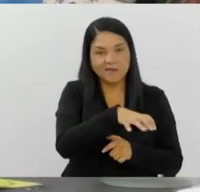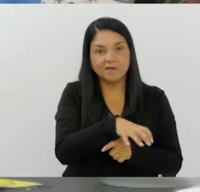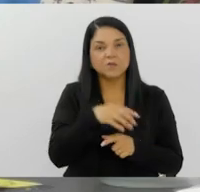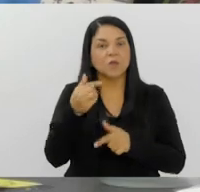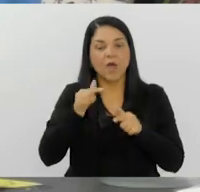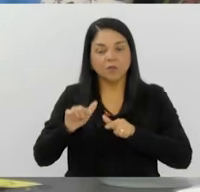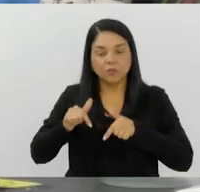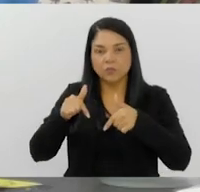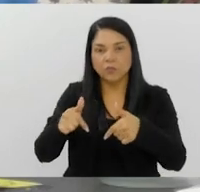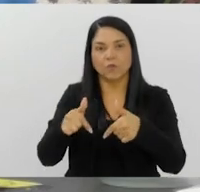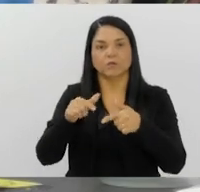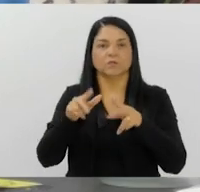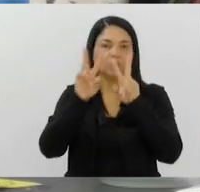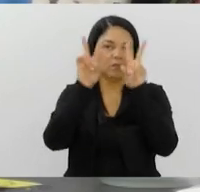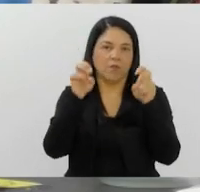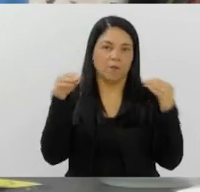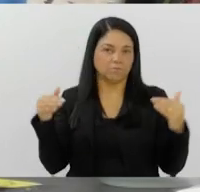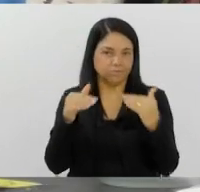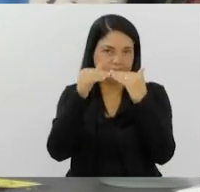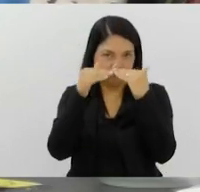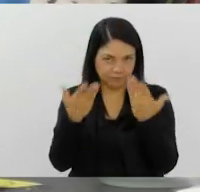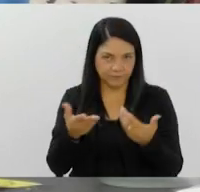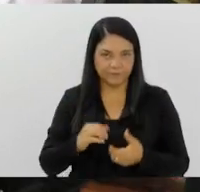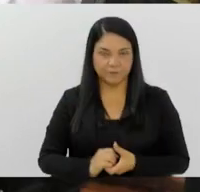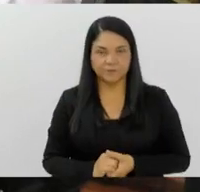atuando em relação a esse tema